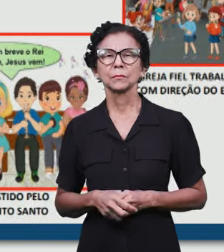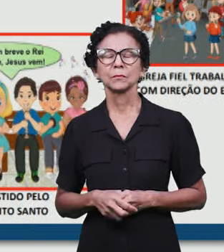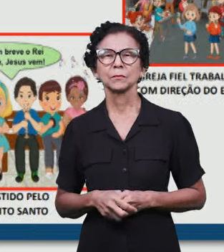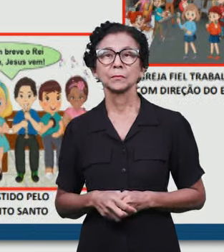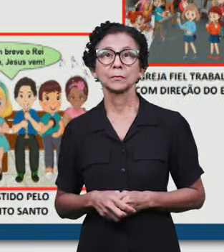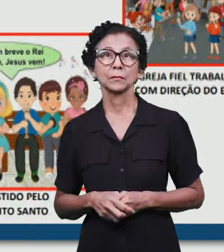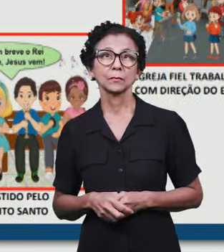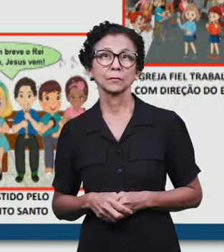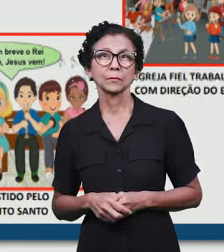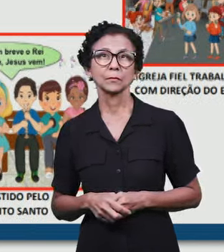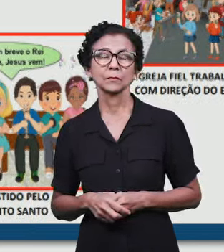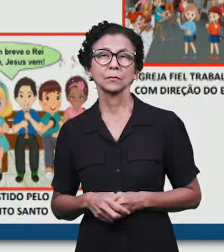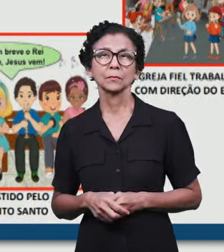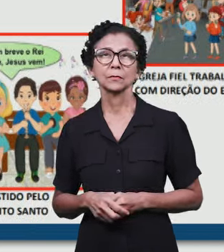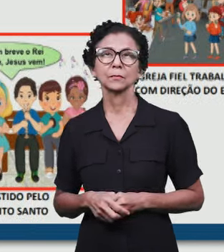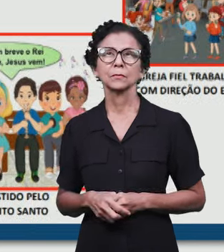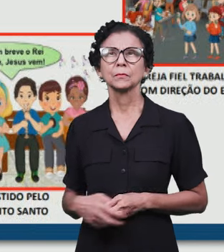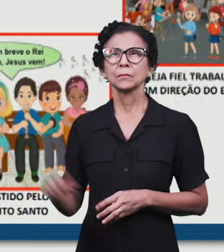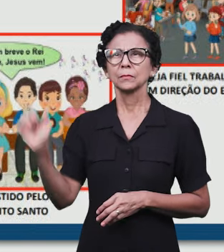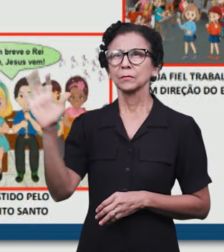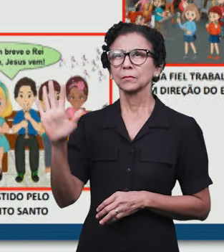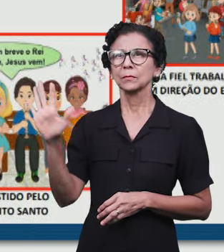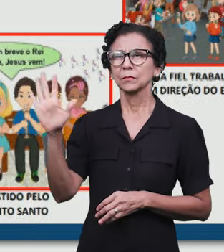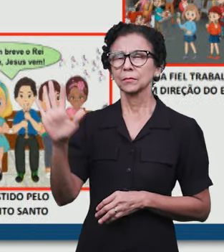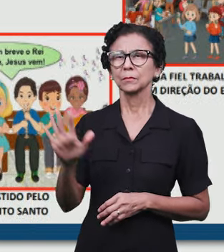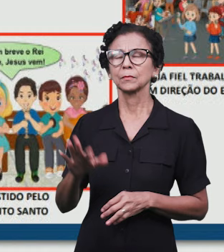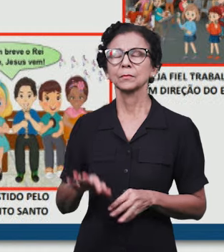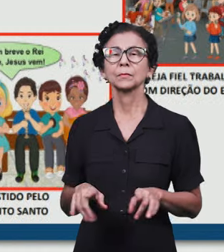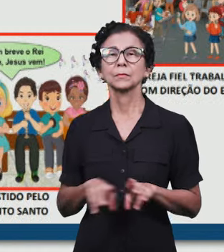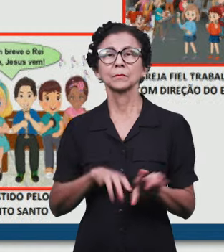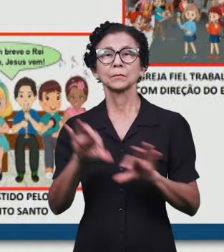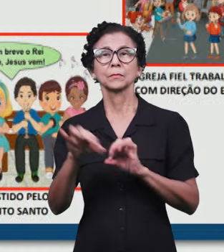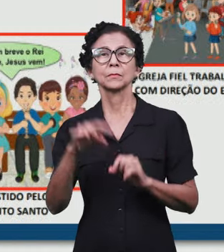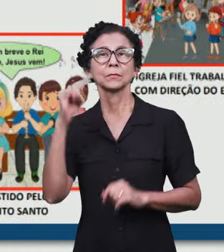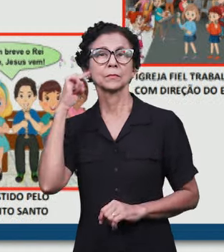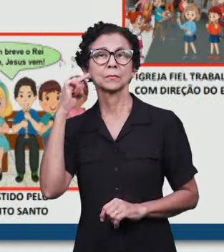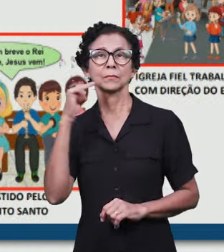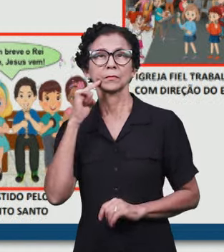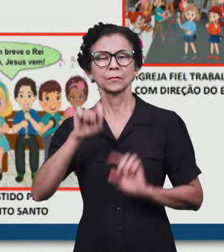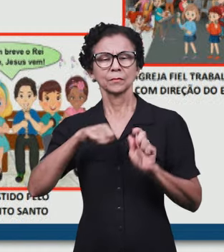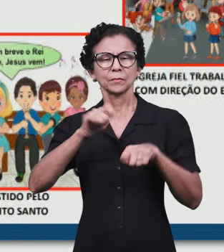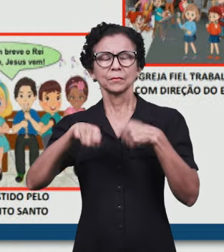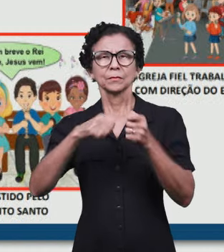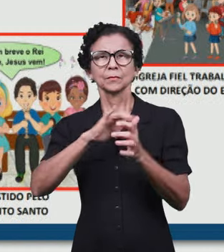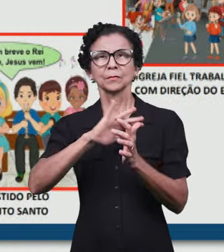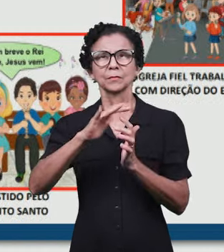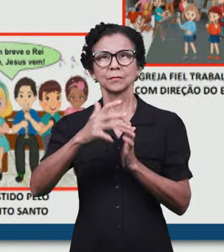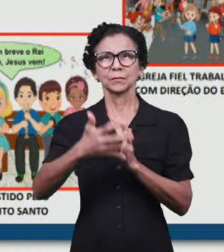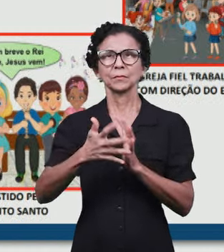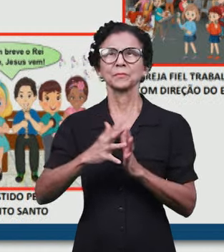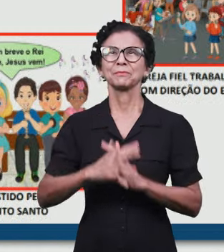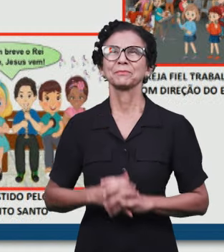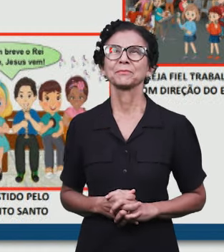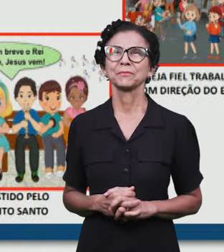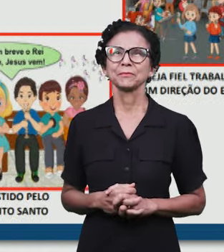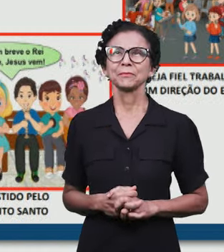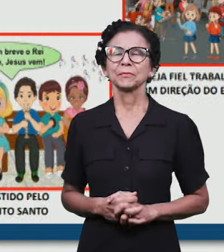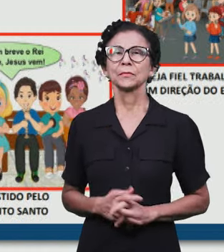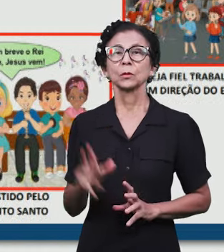questão que estava apenas uma resposta discursiva, ela foi transformada em optativa, né?